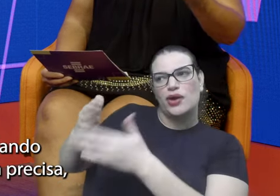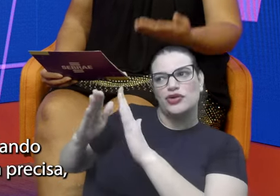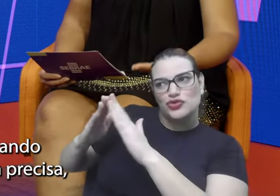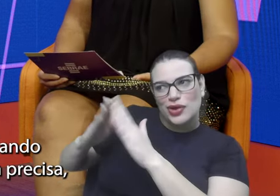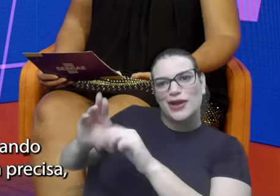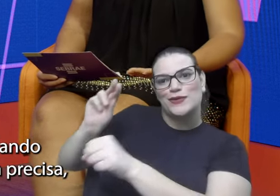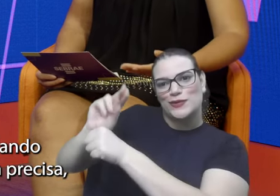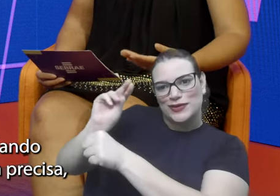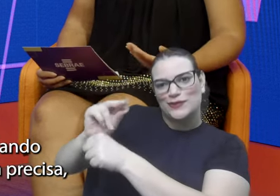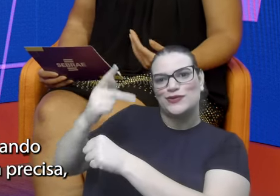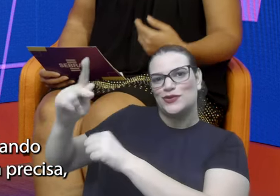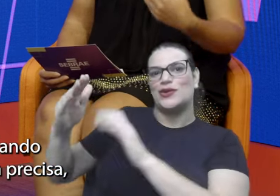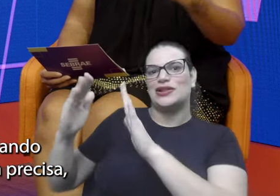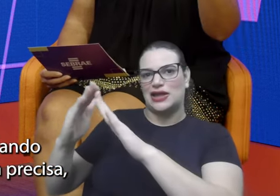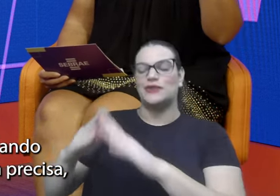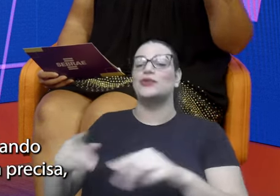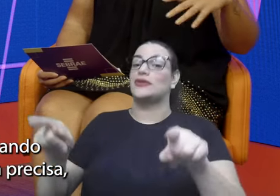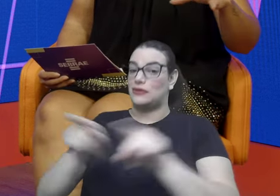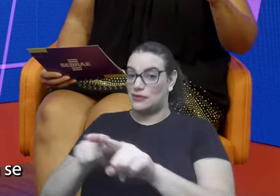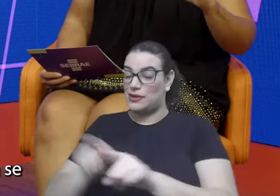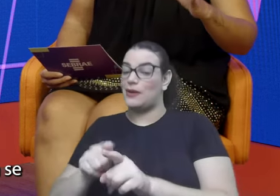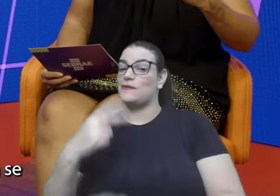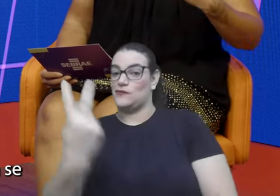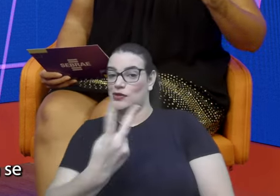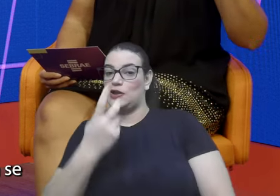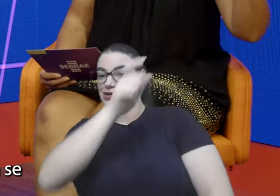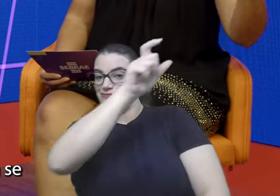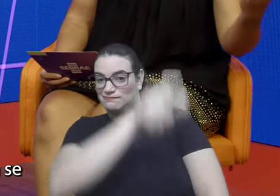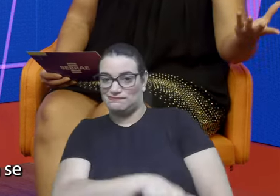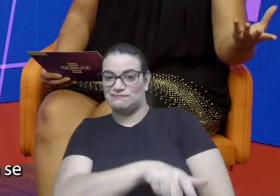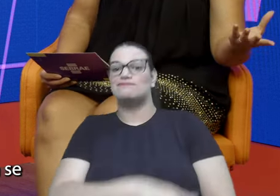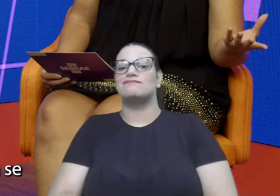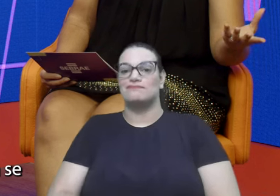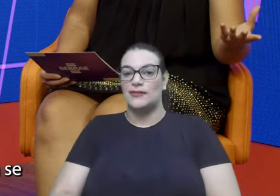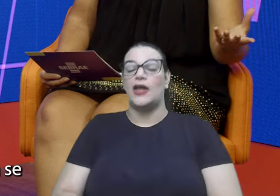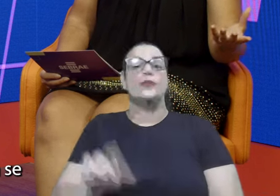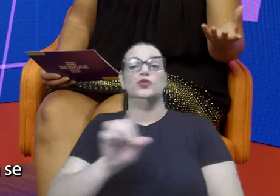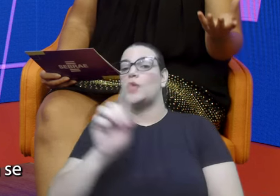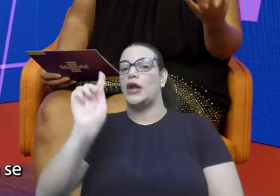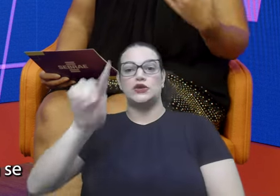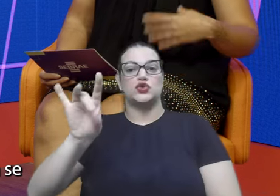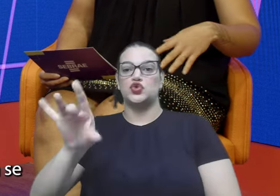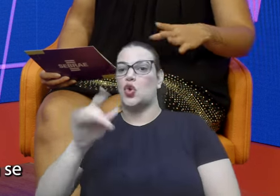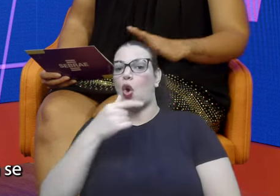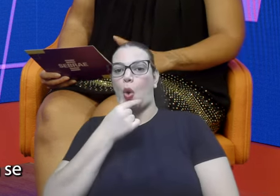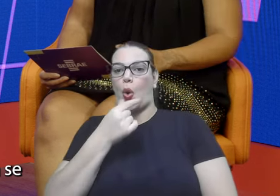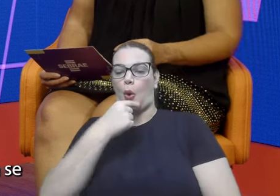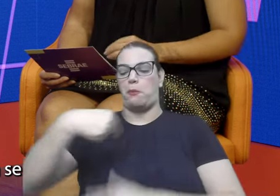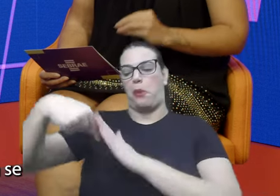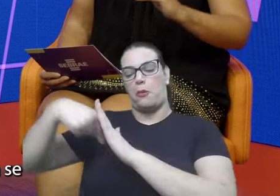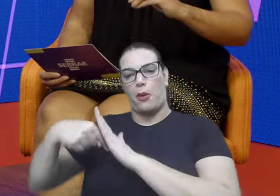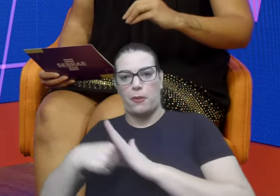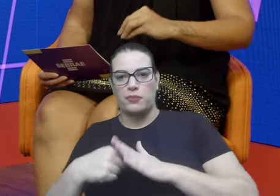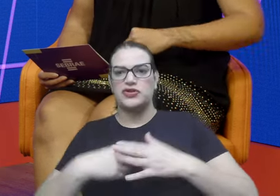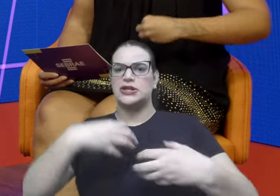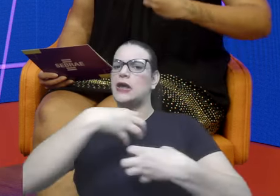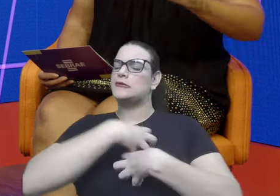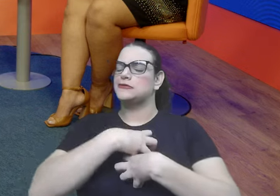filhos cuidando do seu lar então a gente também precisa não só os homens precisam se se